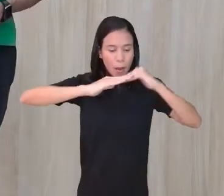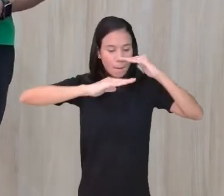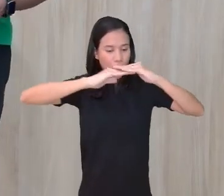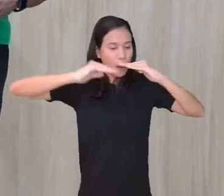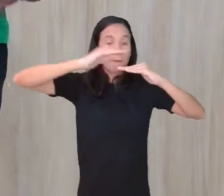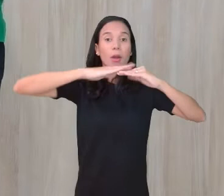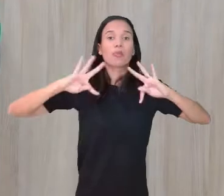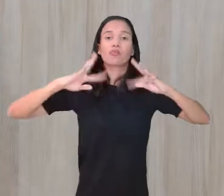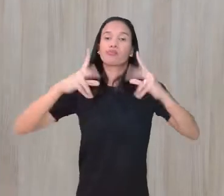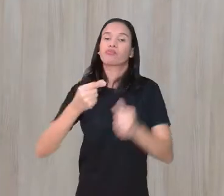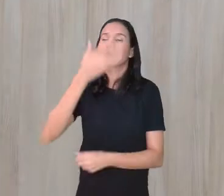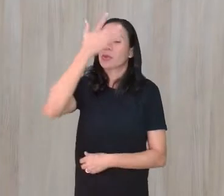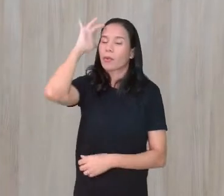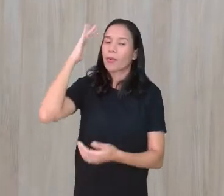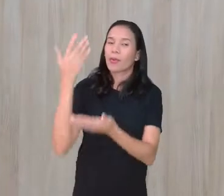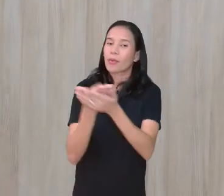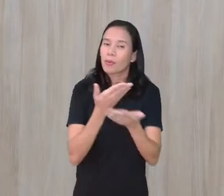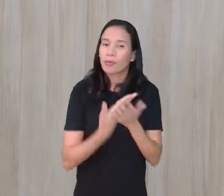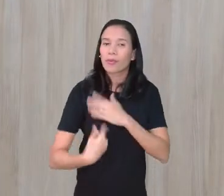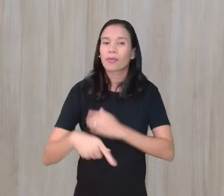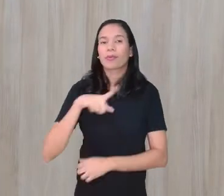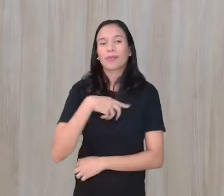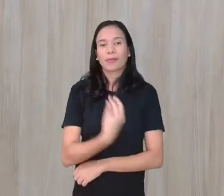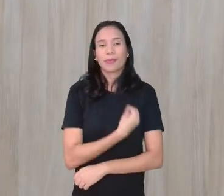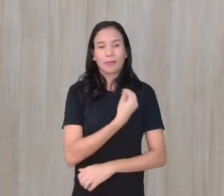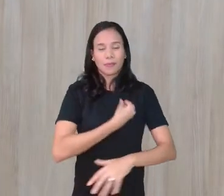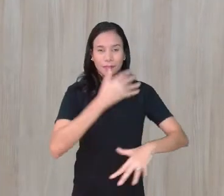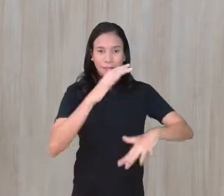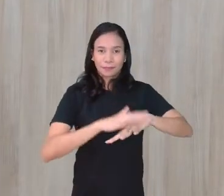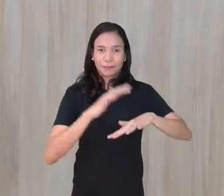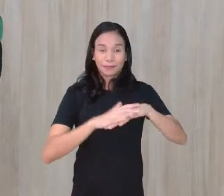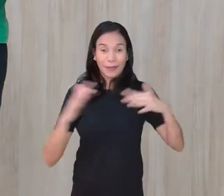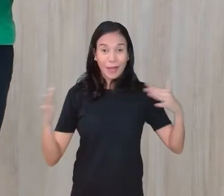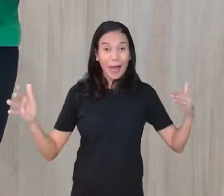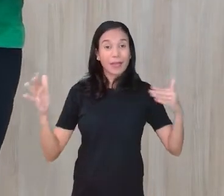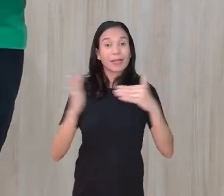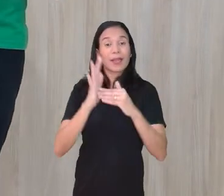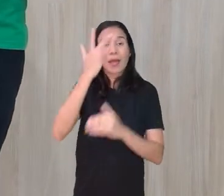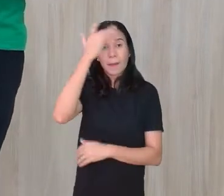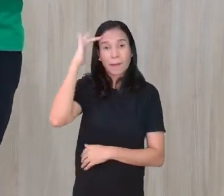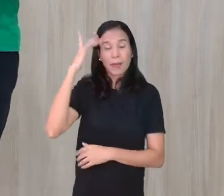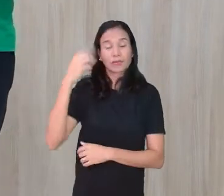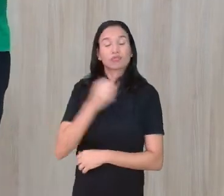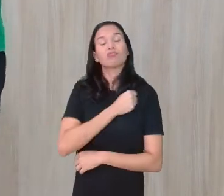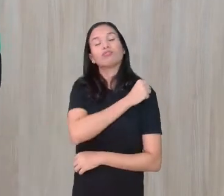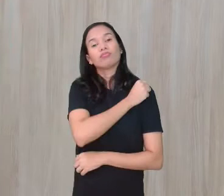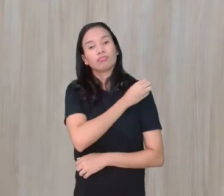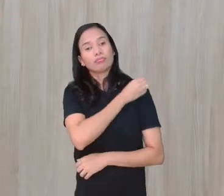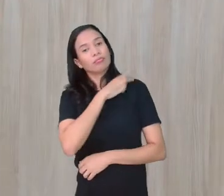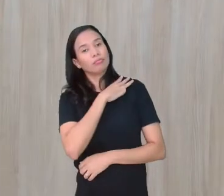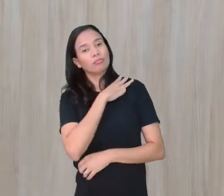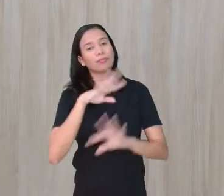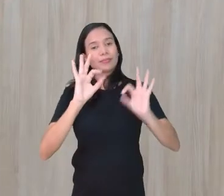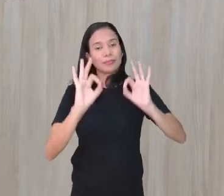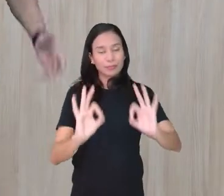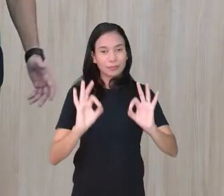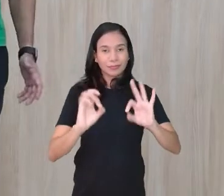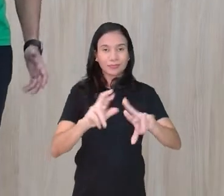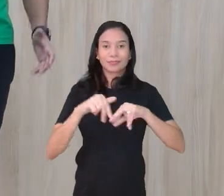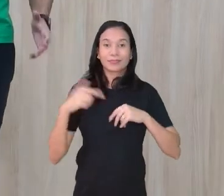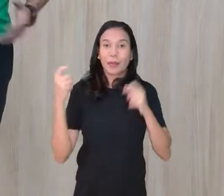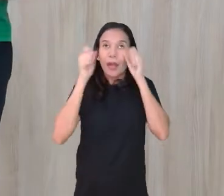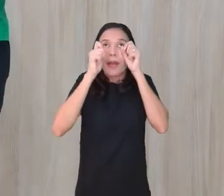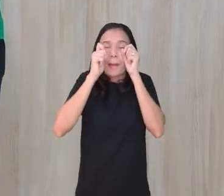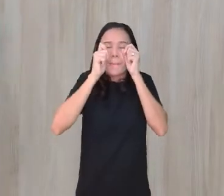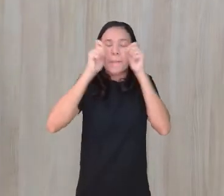aí, por todo o seu estudo da matemática, tá? Até você chegar lá no ensino médio, certo? Então, vamos